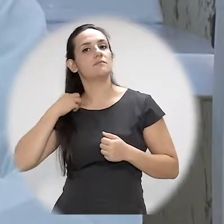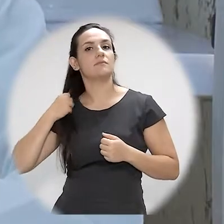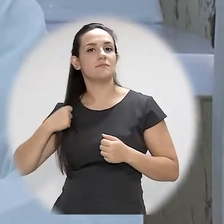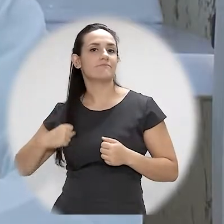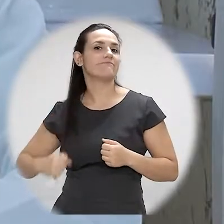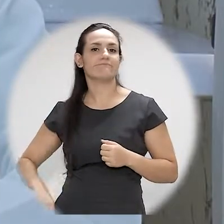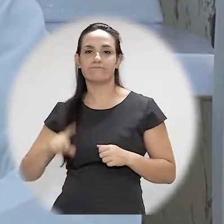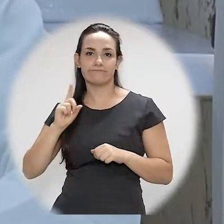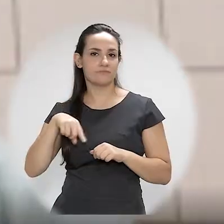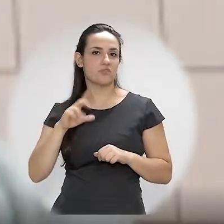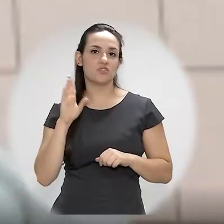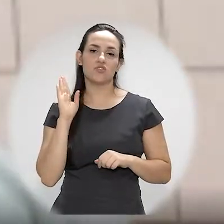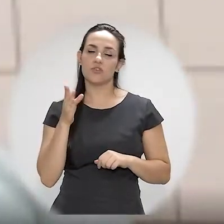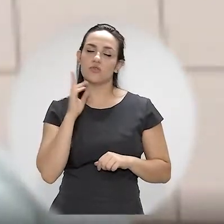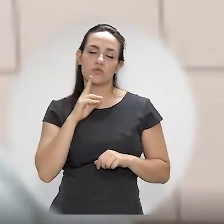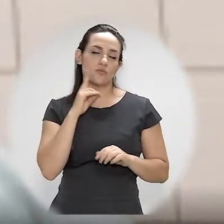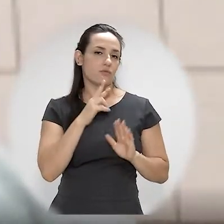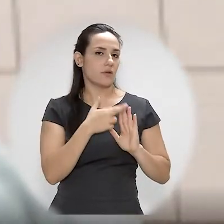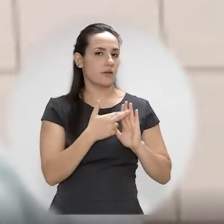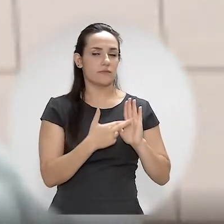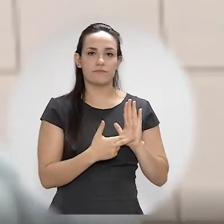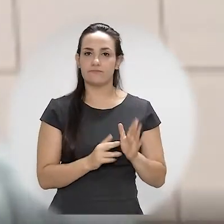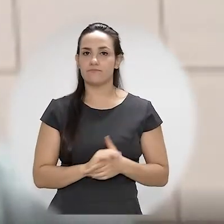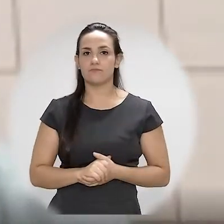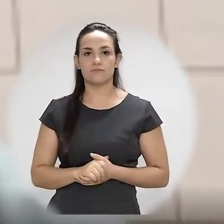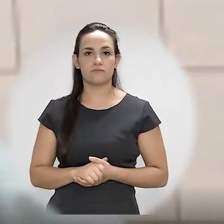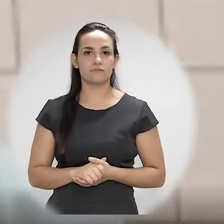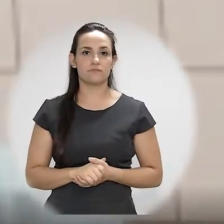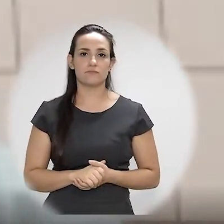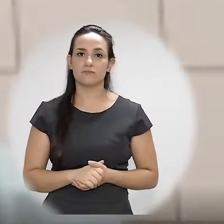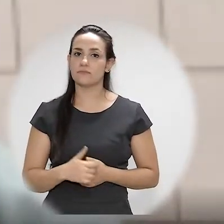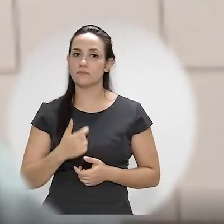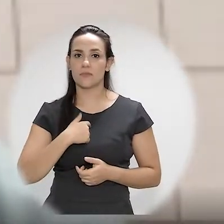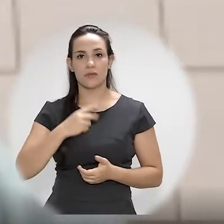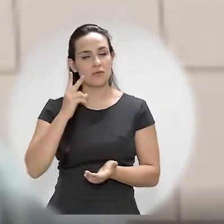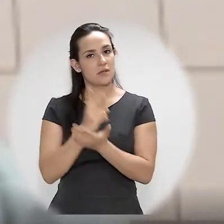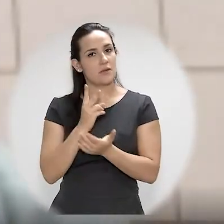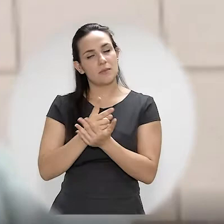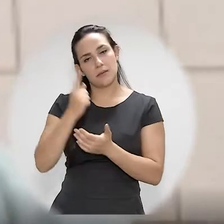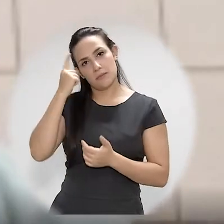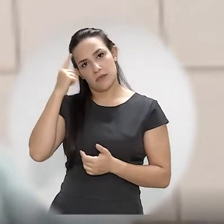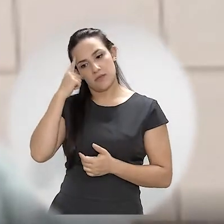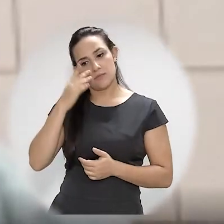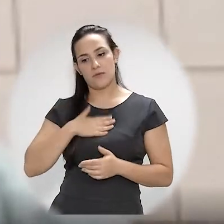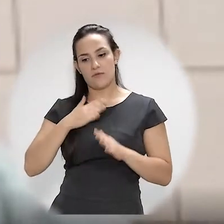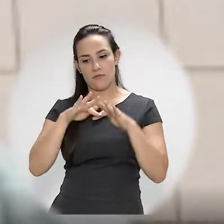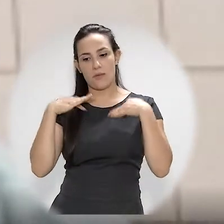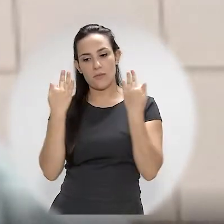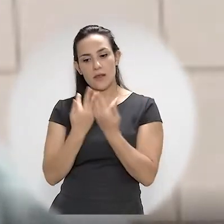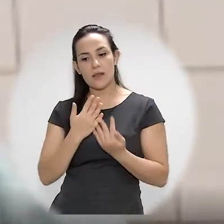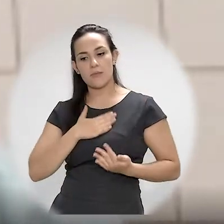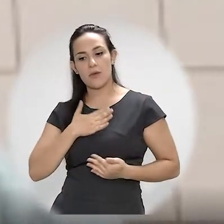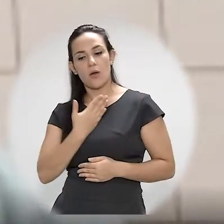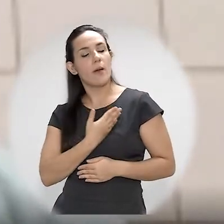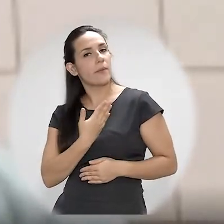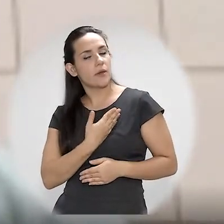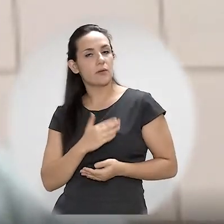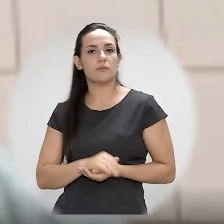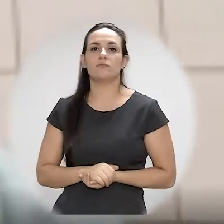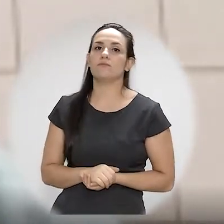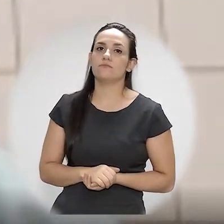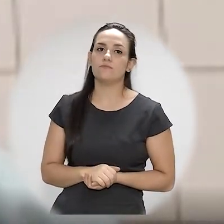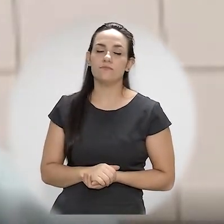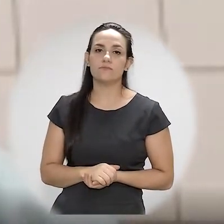Isso tem que ser um ritual. Eu penso na minha família, penso nos meus colegas que estão aqui. Quando eu penso nessa